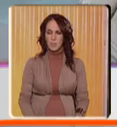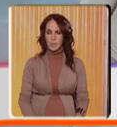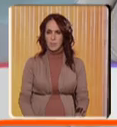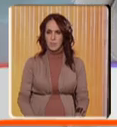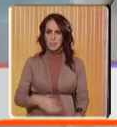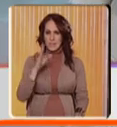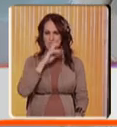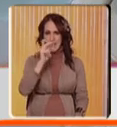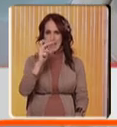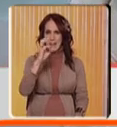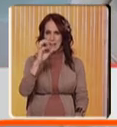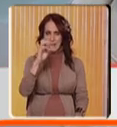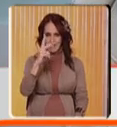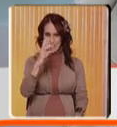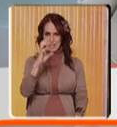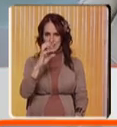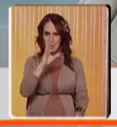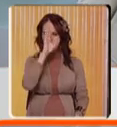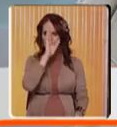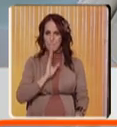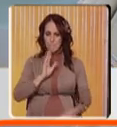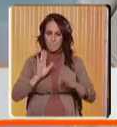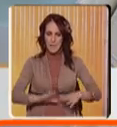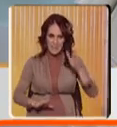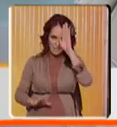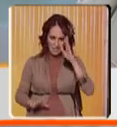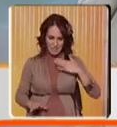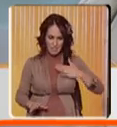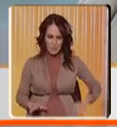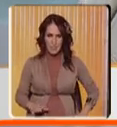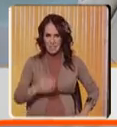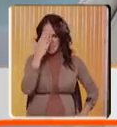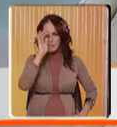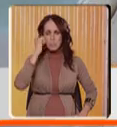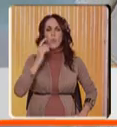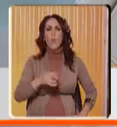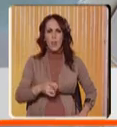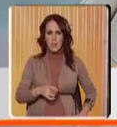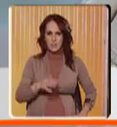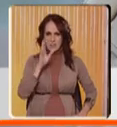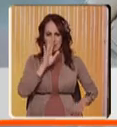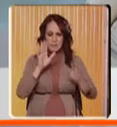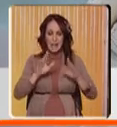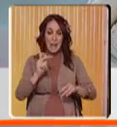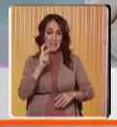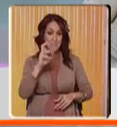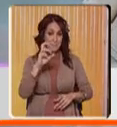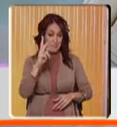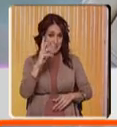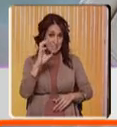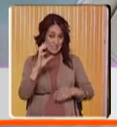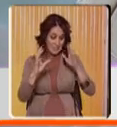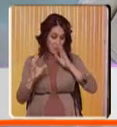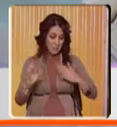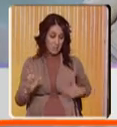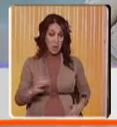Se tiver um AVC e ficar paralisado do lado esquerdo, qual o lado do cérebro que foi afetado? Olha, isso sinceramente, não